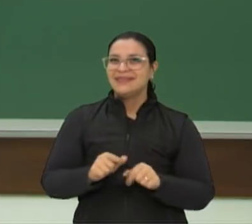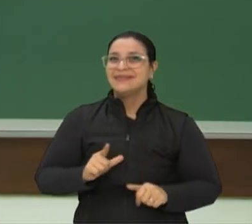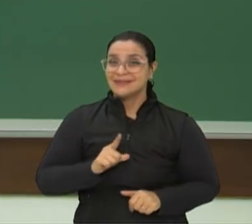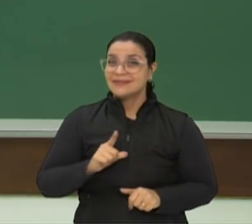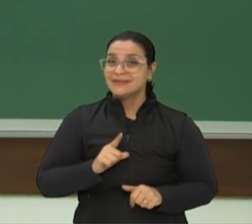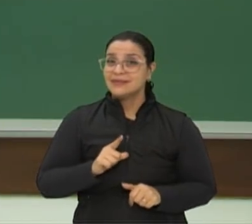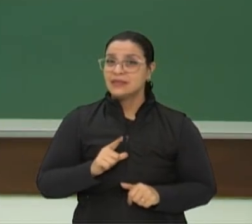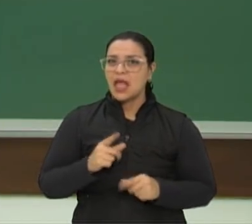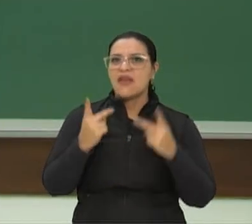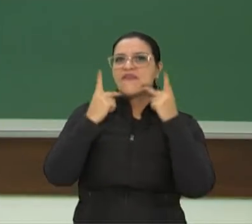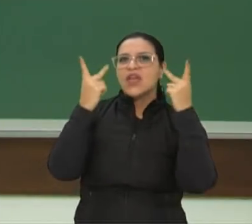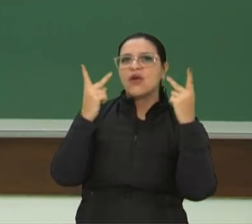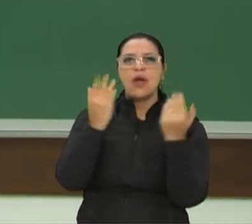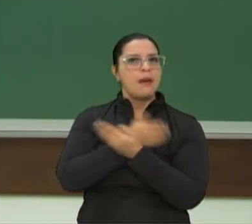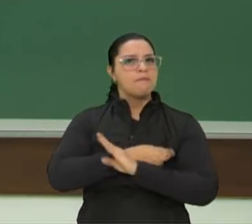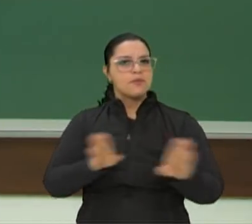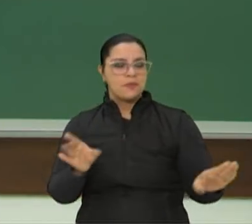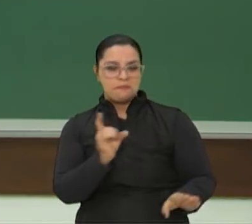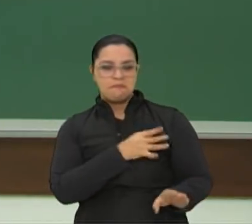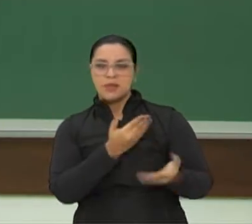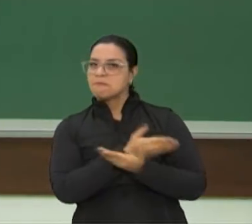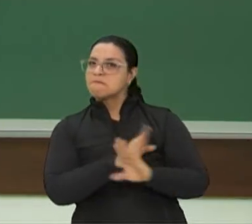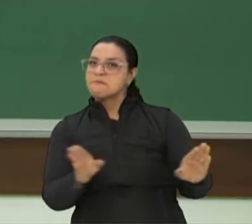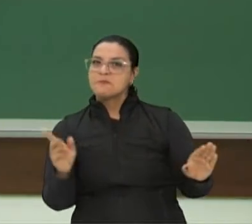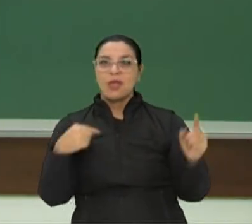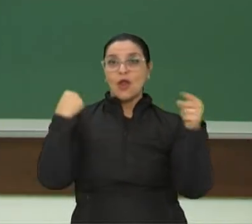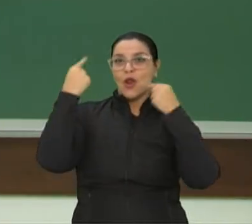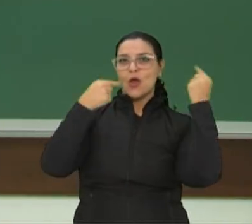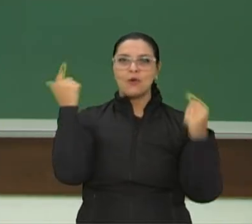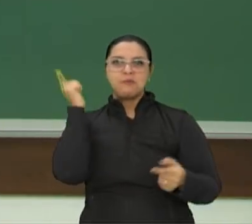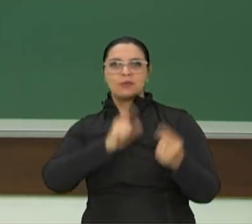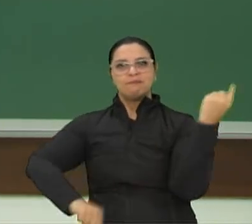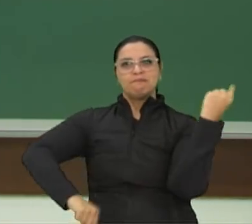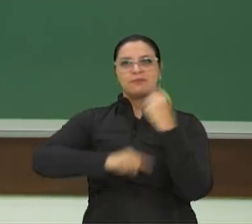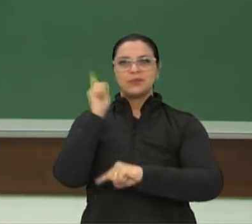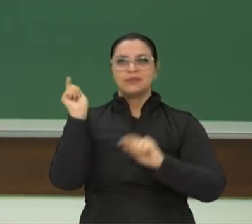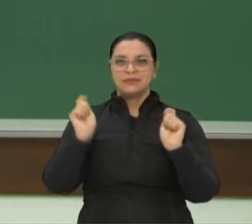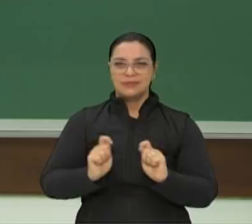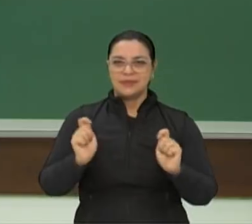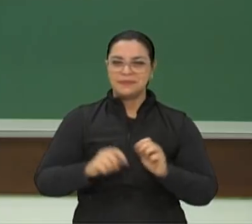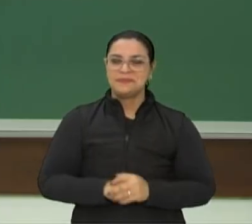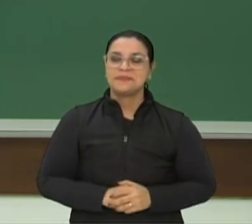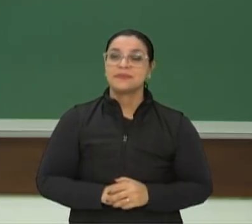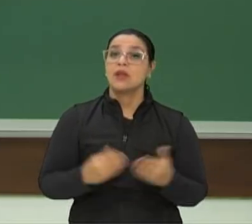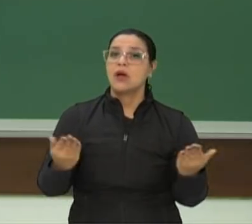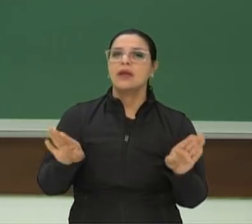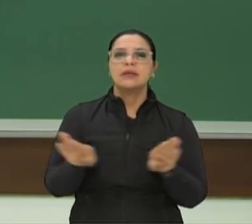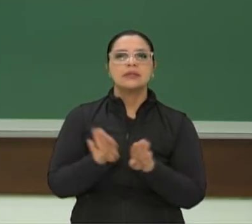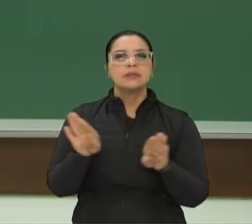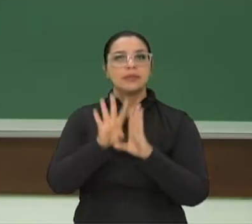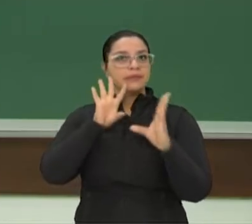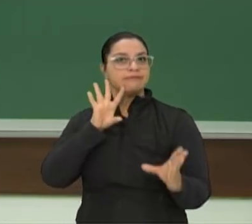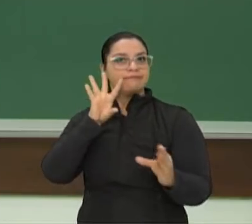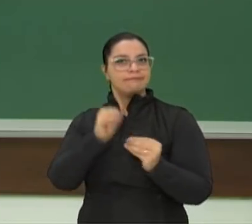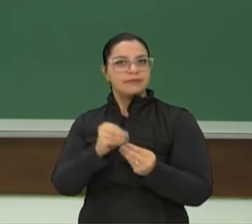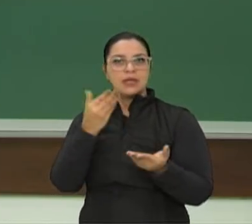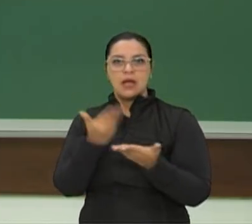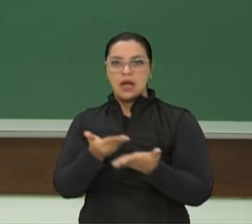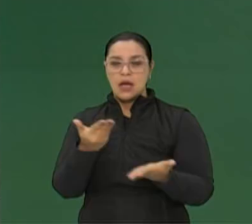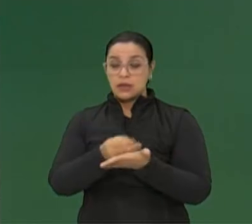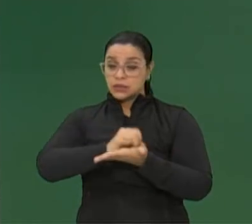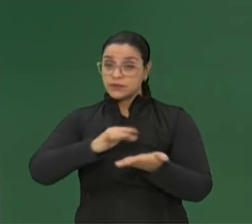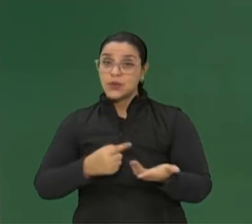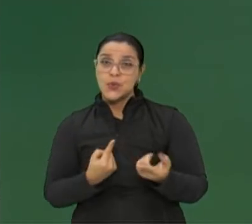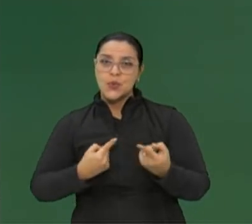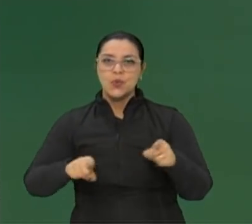superar a vergonha, superar o temor. Tá? Então, um lado positivo da loucura aí. E aqui, para fechar a nossa aula, né, o último